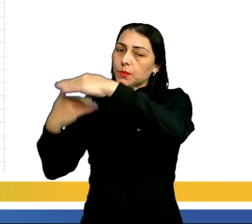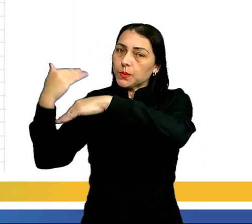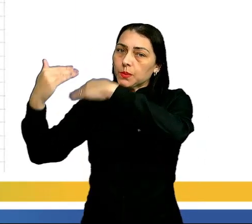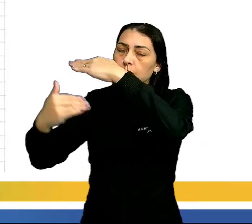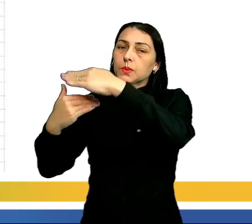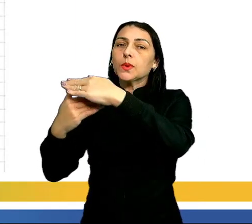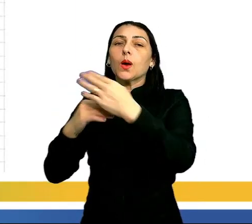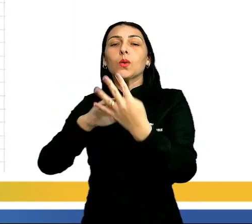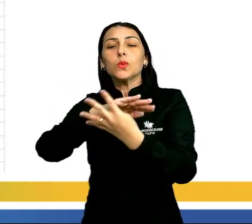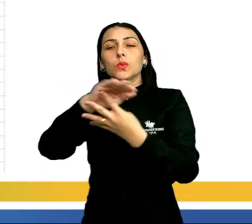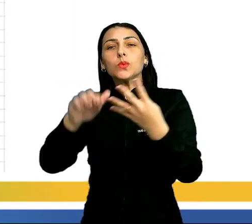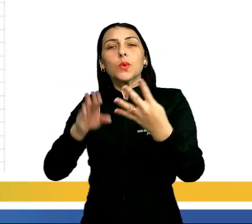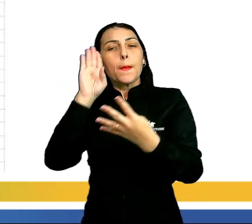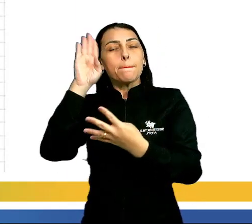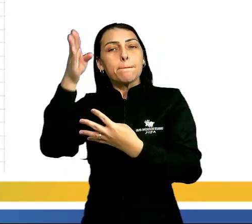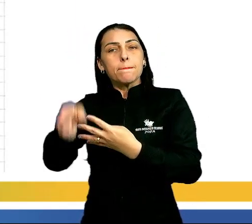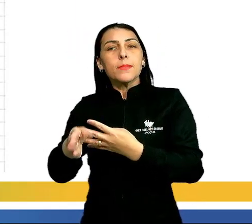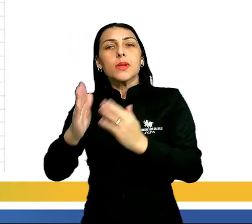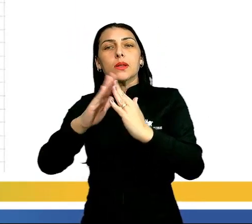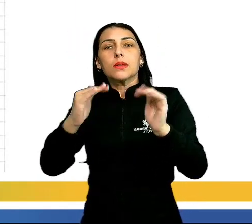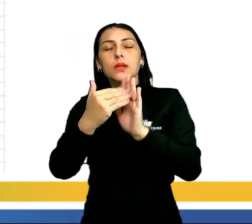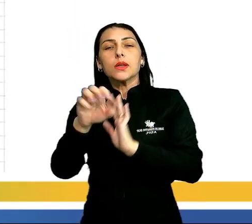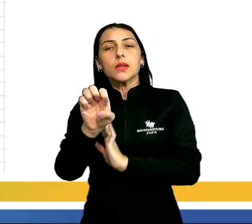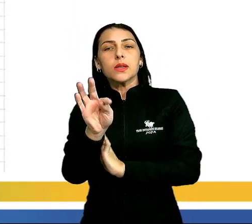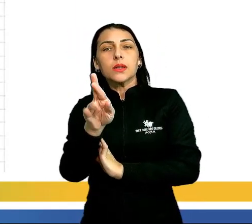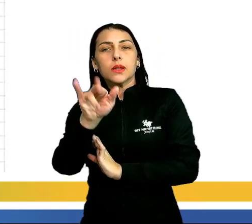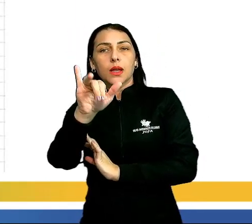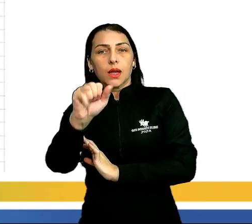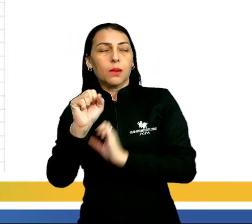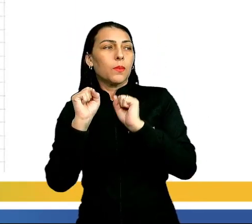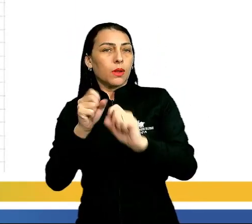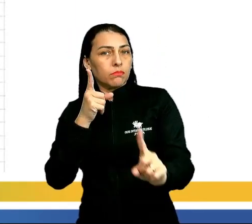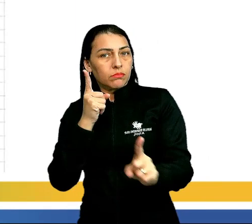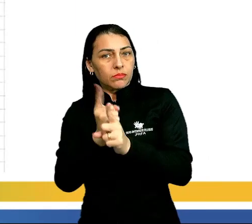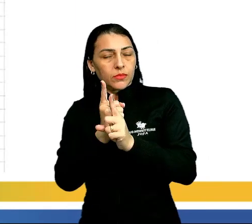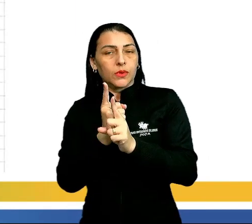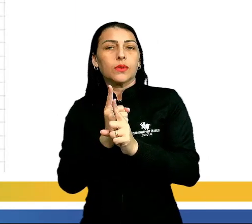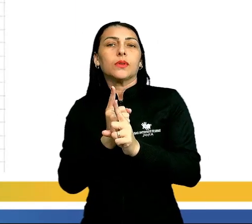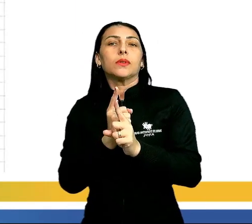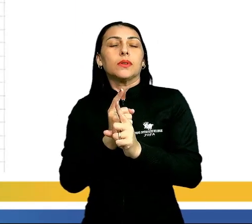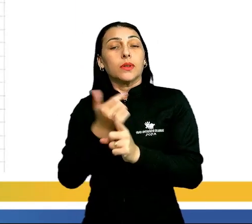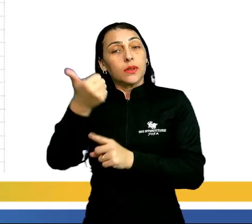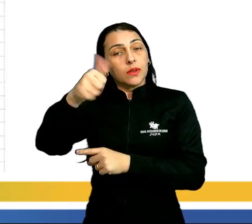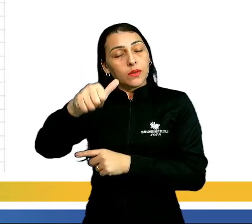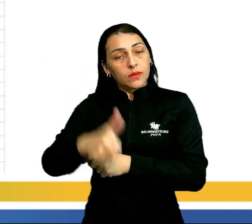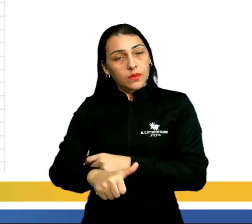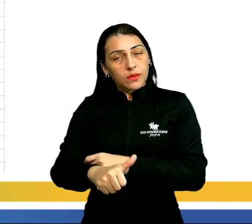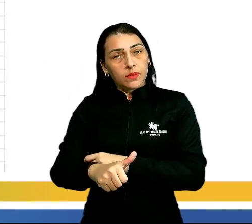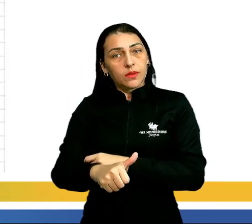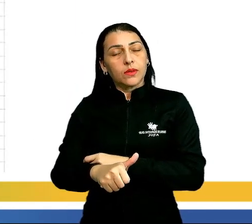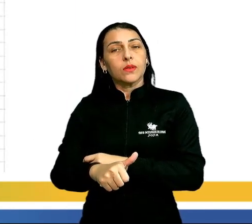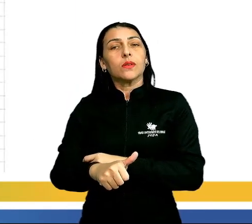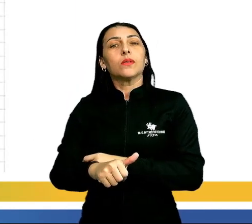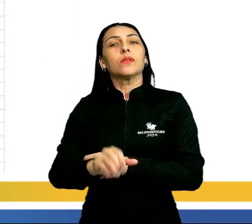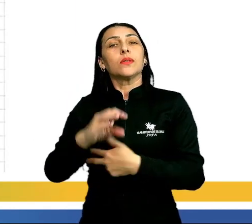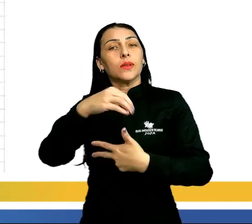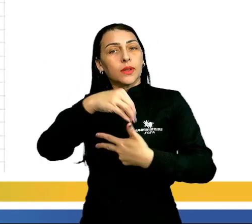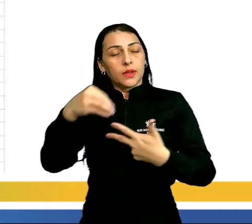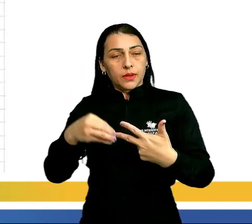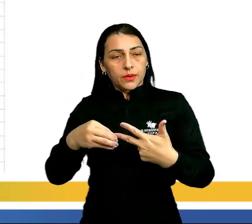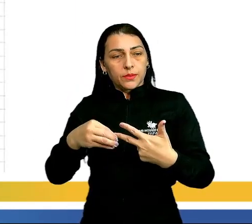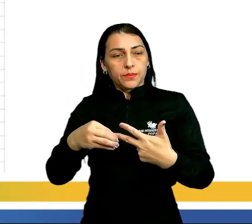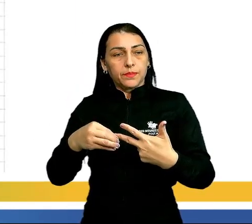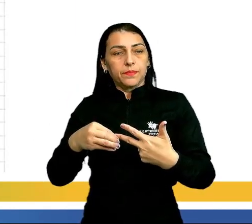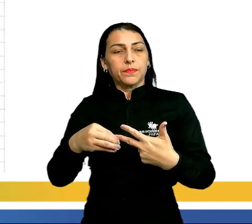Então, esses são os principais tipos de pirâmide etária que nós podemos aí encontrar durante as avaliações, como as avaliações do